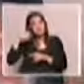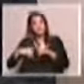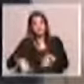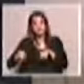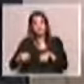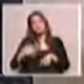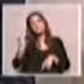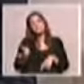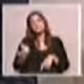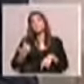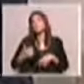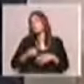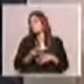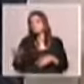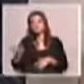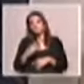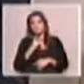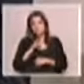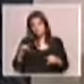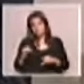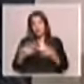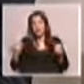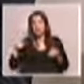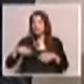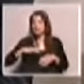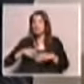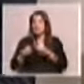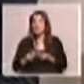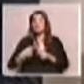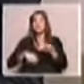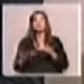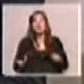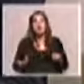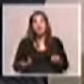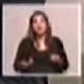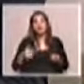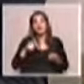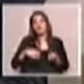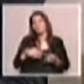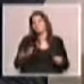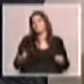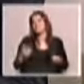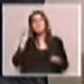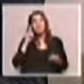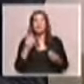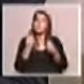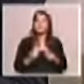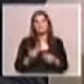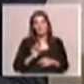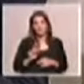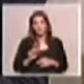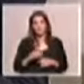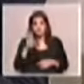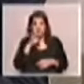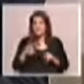suficientes para produzir as quantidades e por outro a maior parte desse queijo está a ser vendido em mercados que não lhe dão o devido valor. Nós fomos a